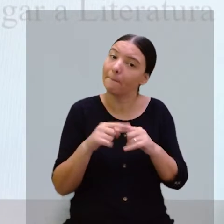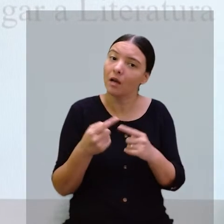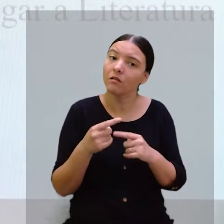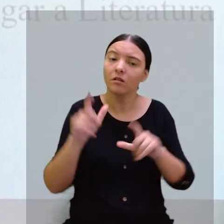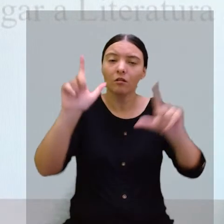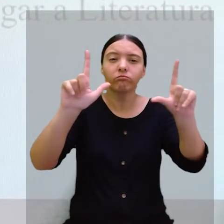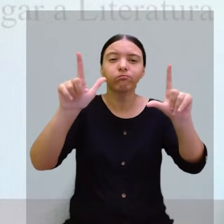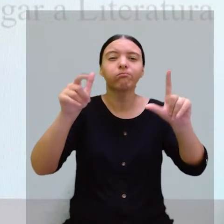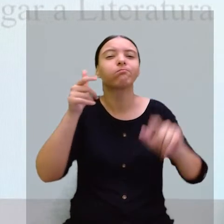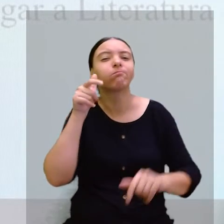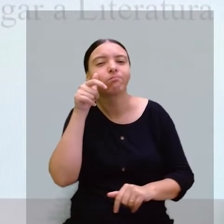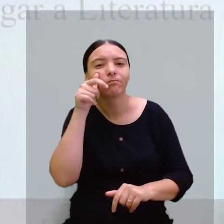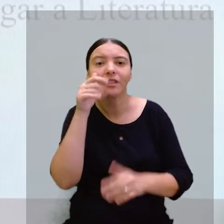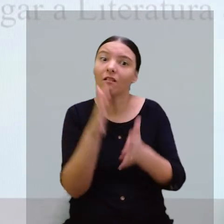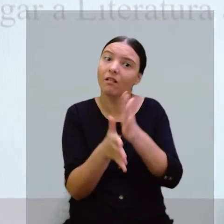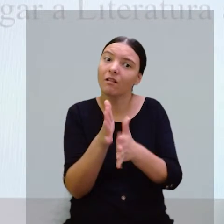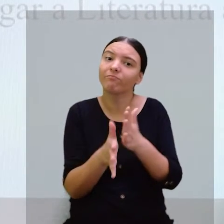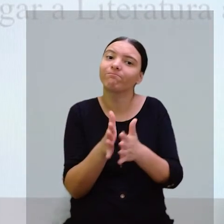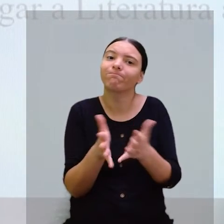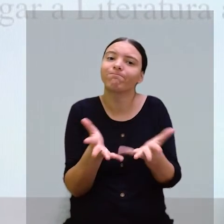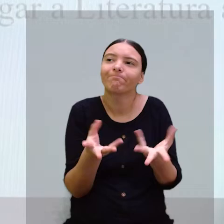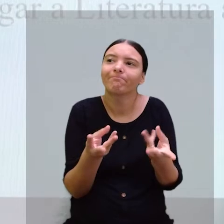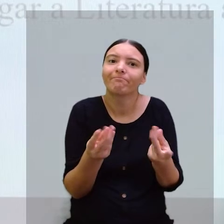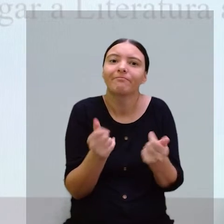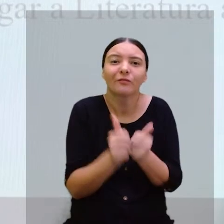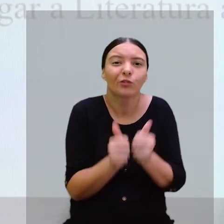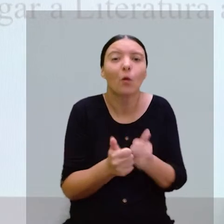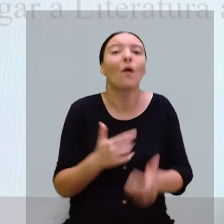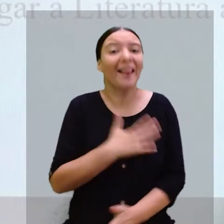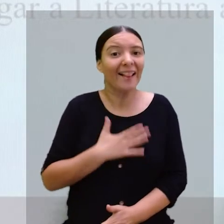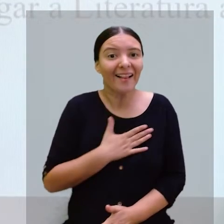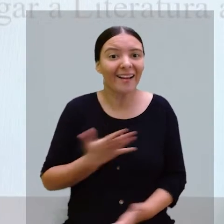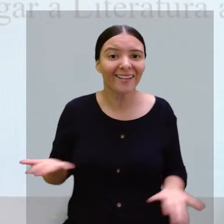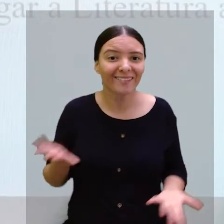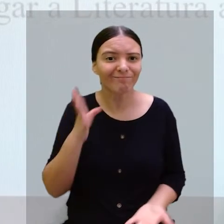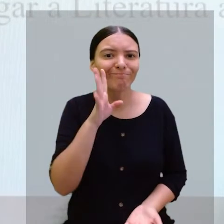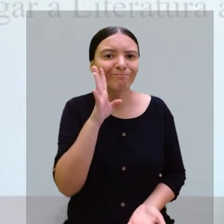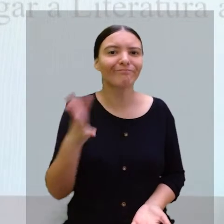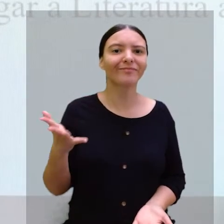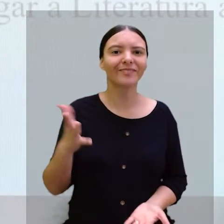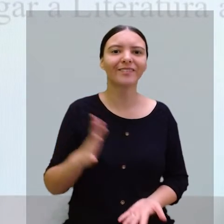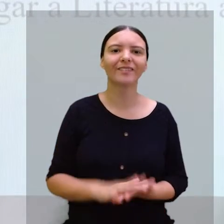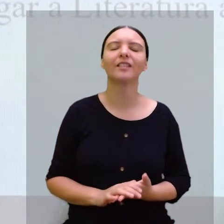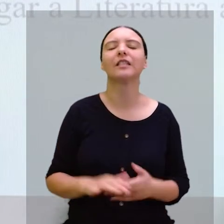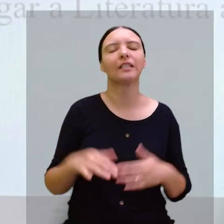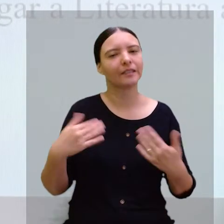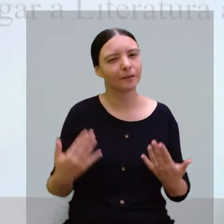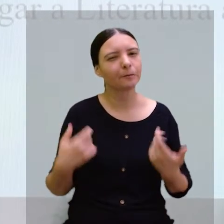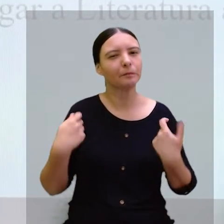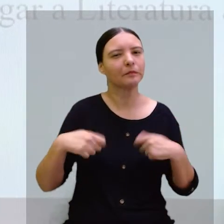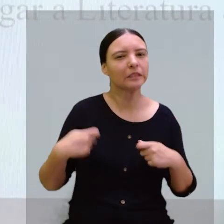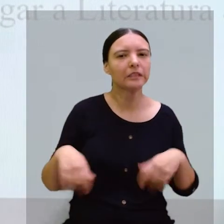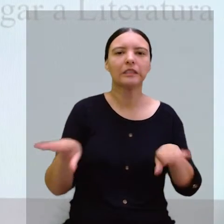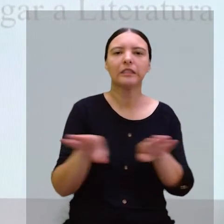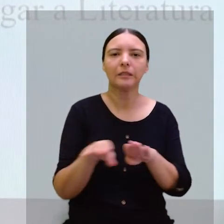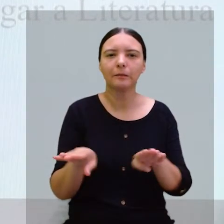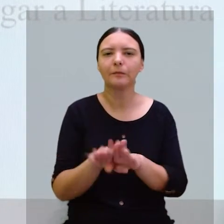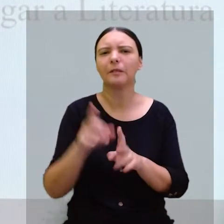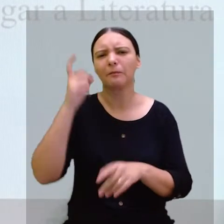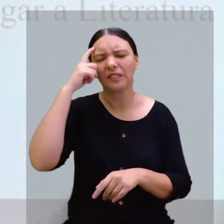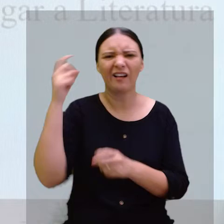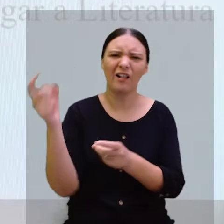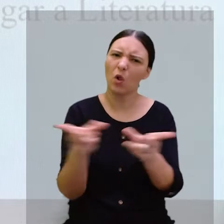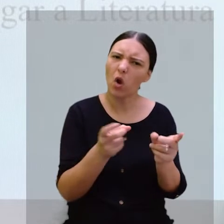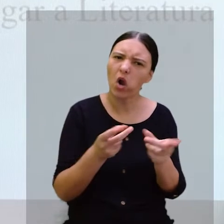alguma coisa desse inútil que é prazeroso também, tem um lúdico. Então reificar, tornar quantitativo,